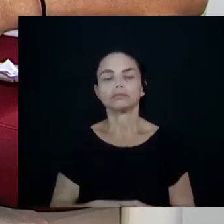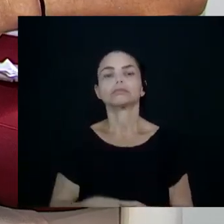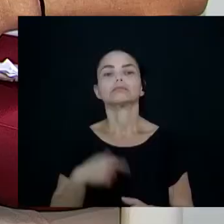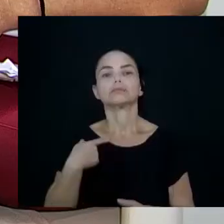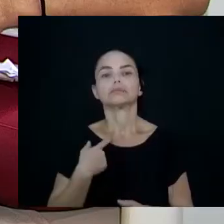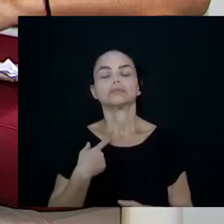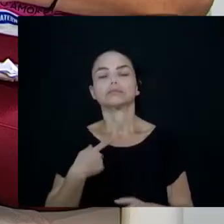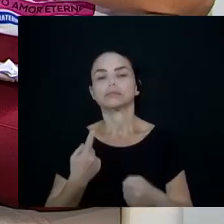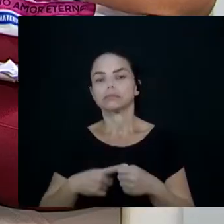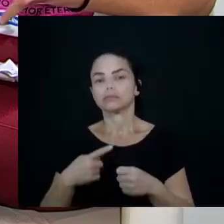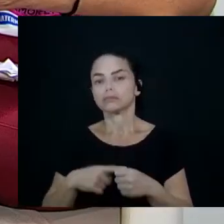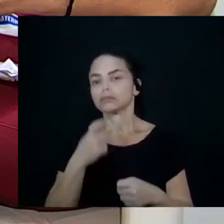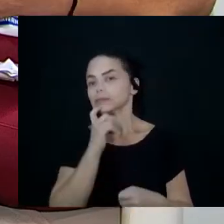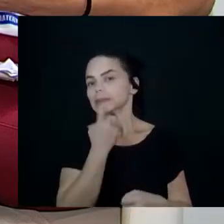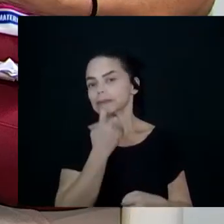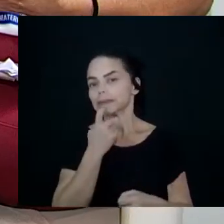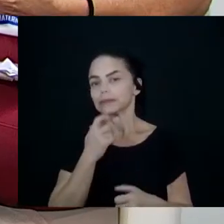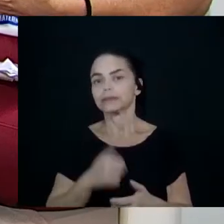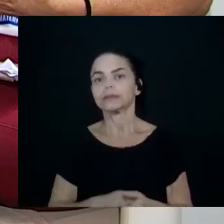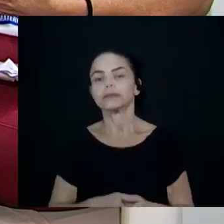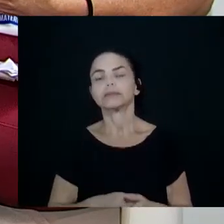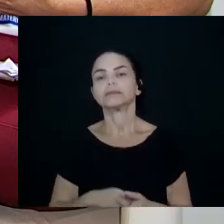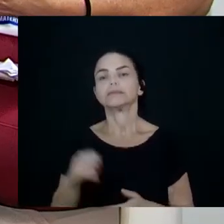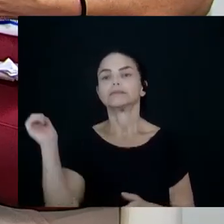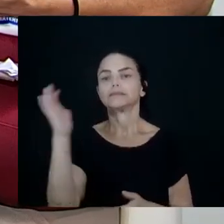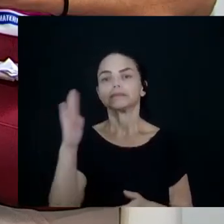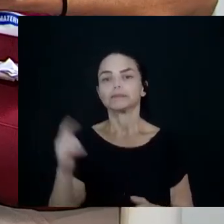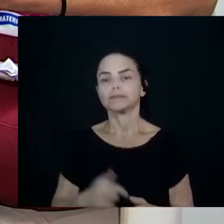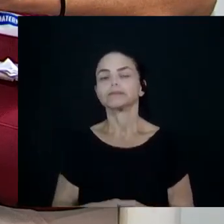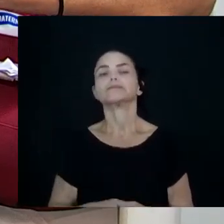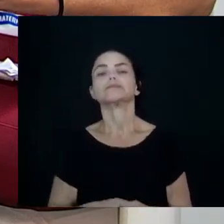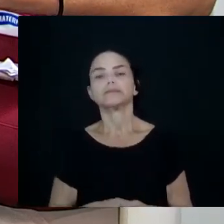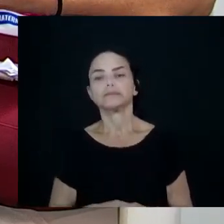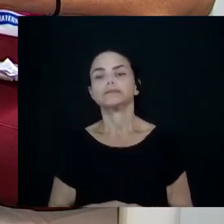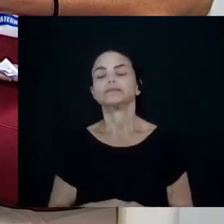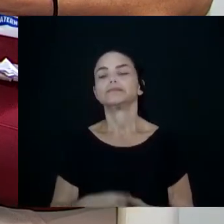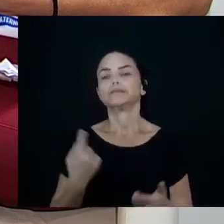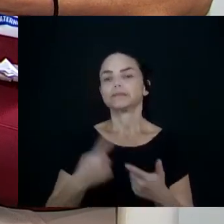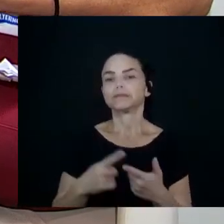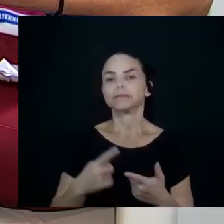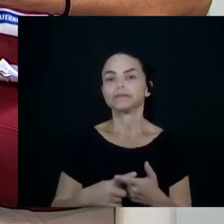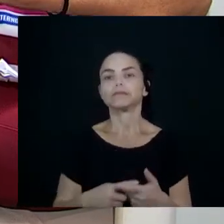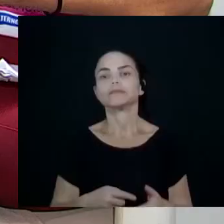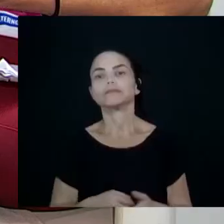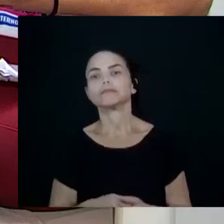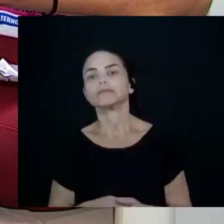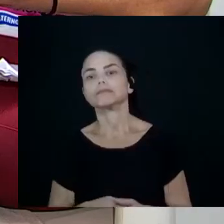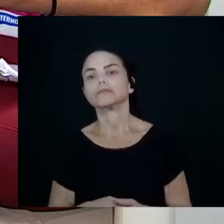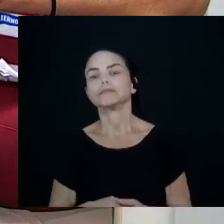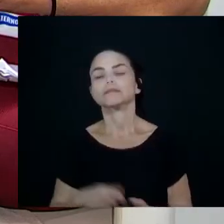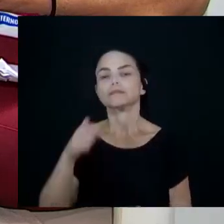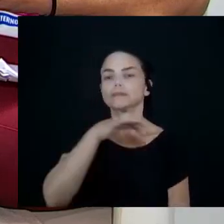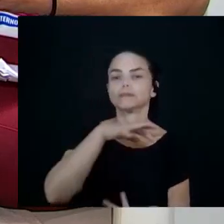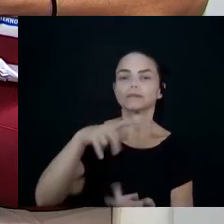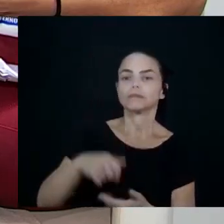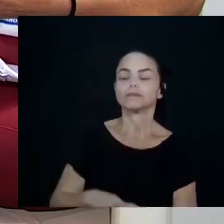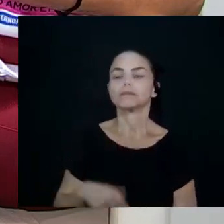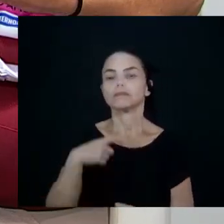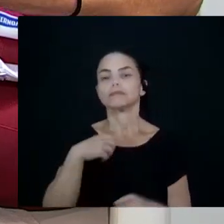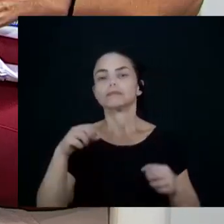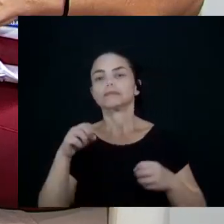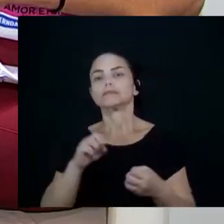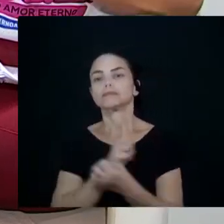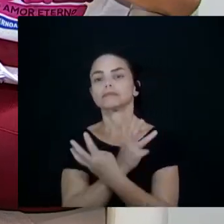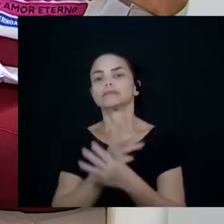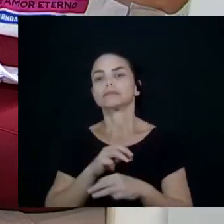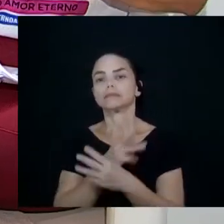Campinas, é isso? Ele é nacional. Na verdade, até Nacional? internacional. Porque como a gente tem Internacional? é internacional. Porque como a gente tem workshop online, a gente já teve